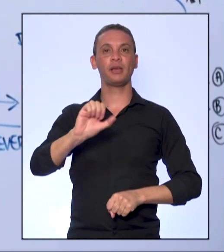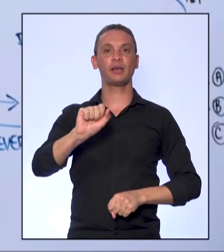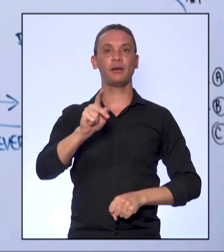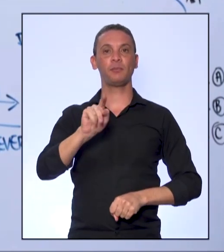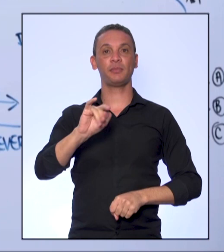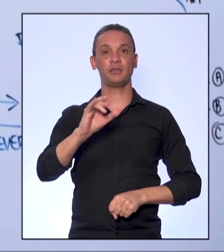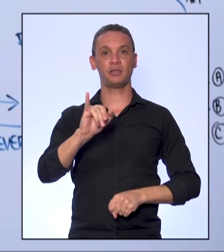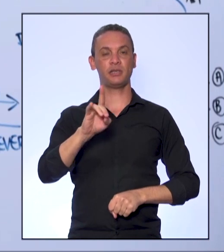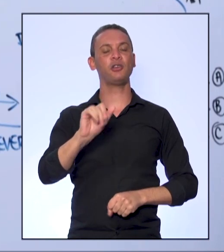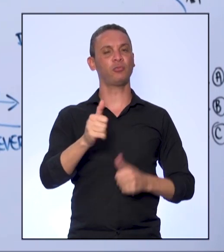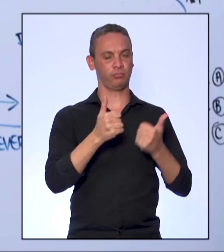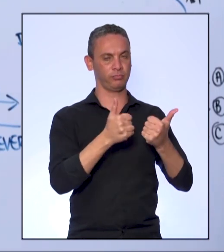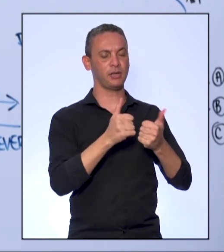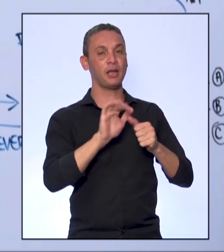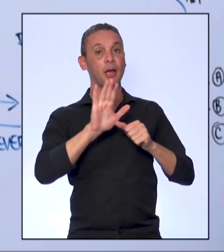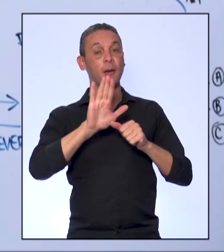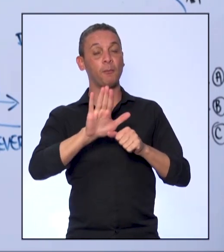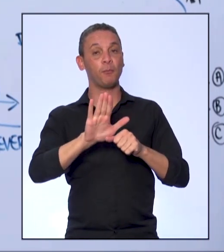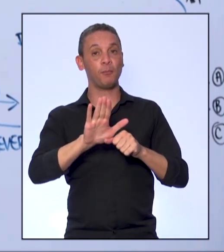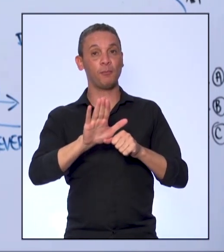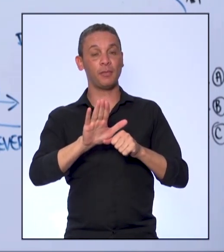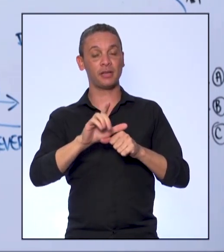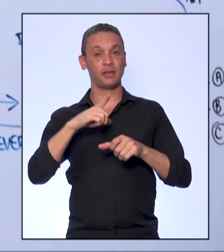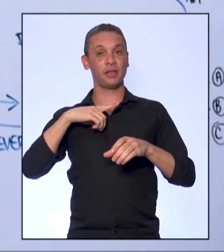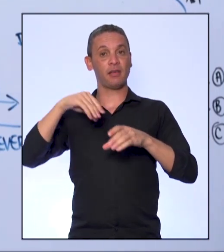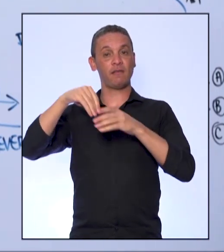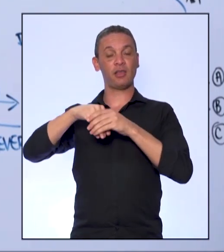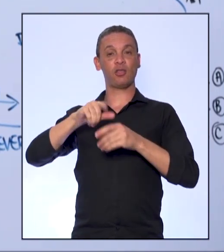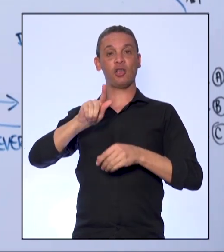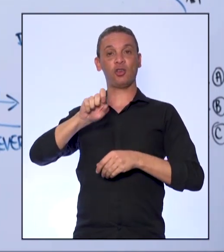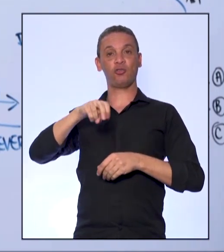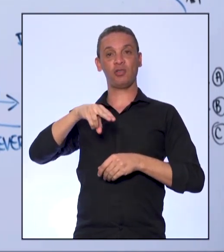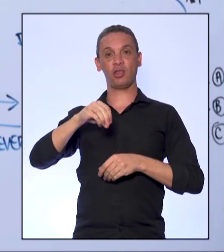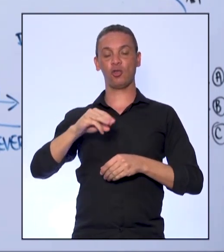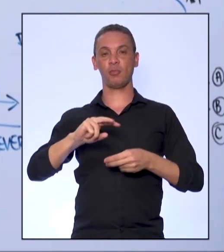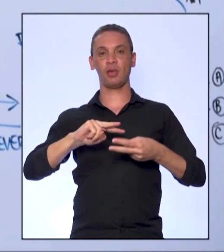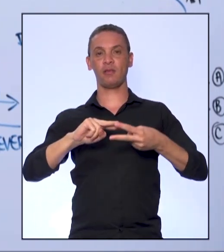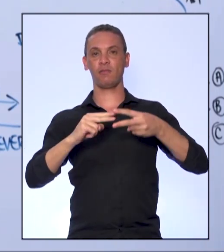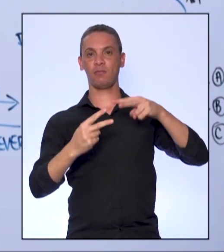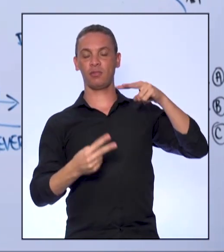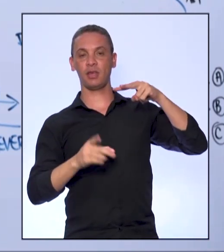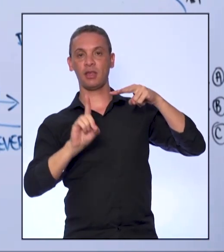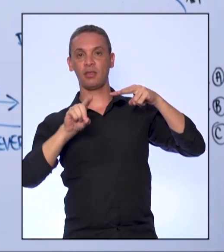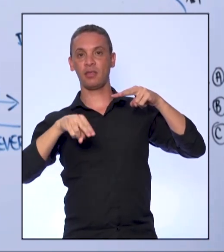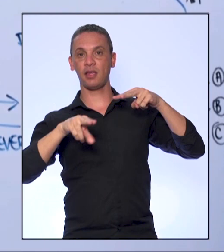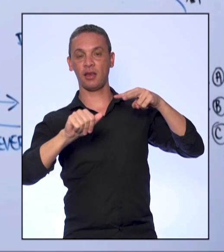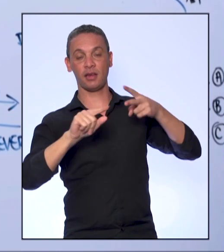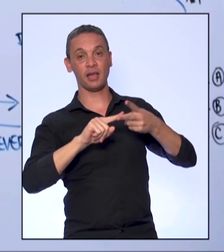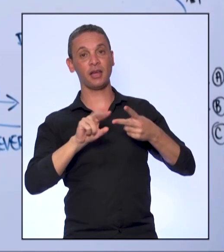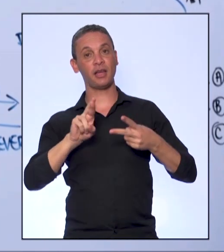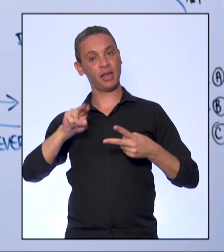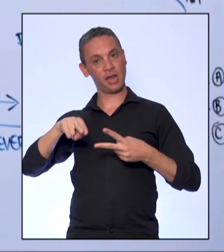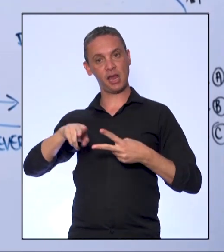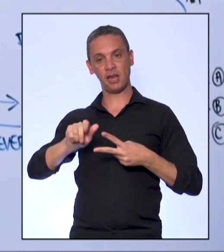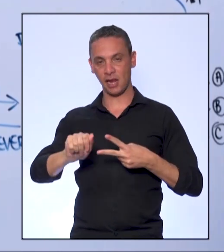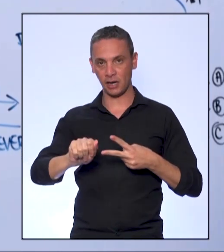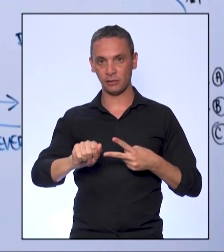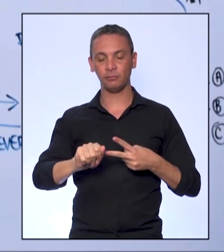Até aí tudo bem. Que encerra um genoma de DNA ou RNA. Com certeza está certo.